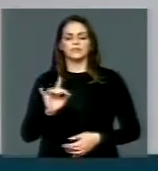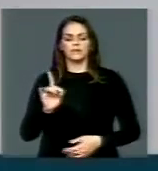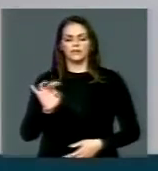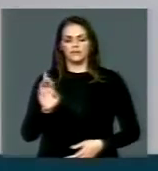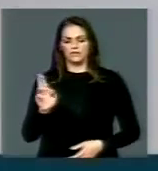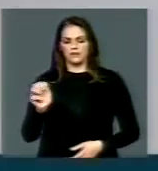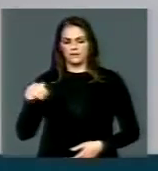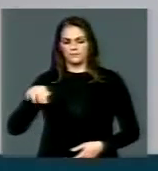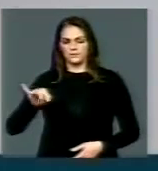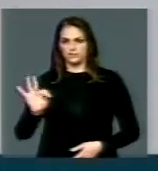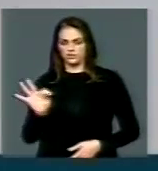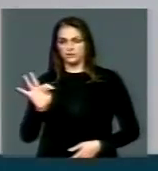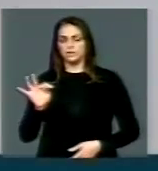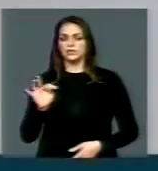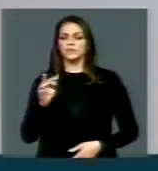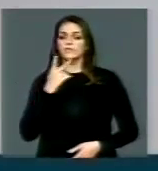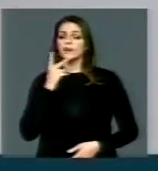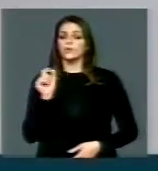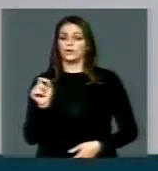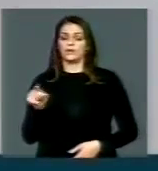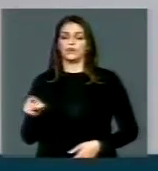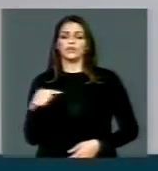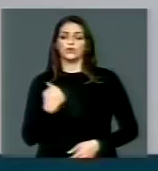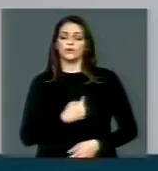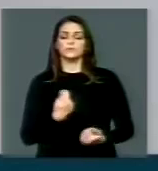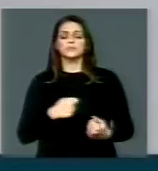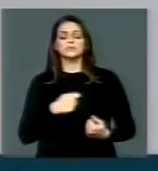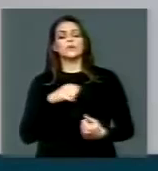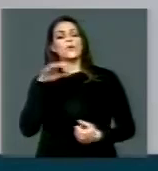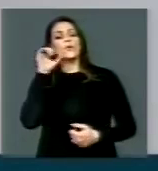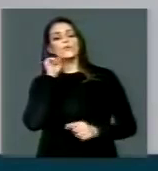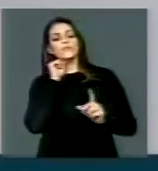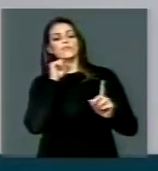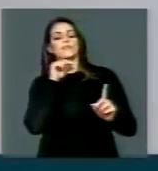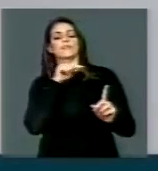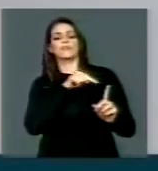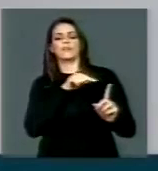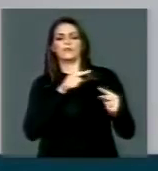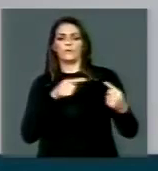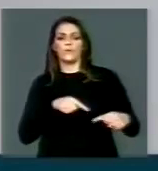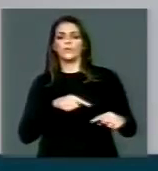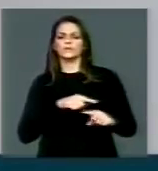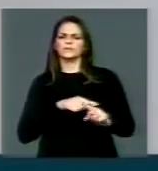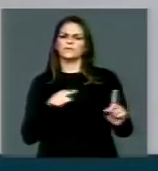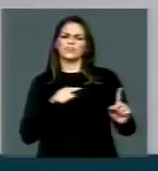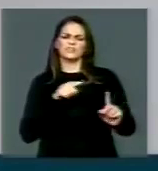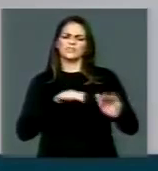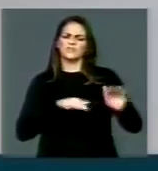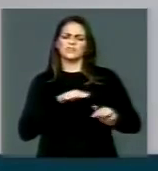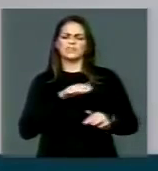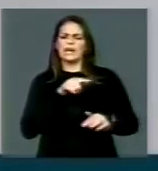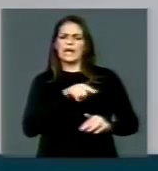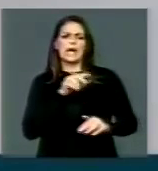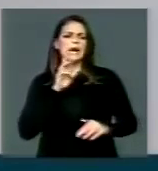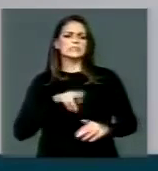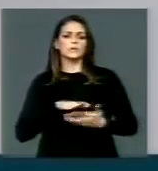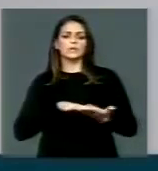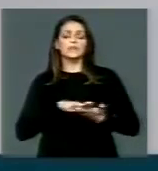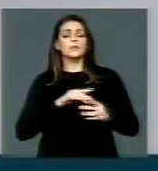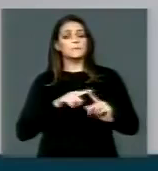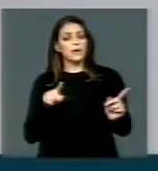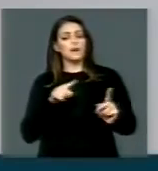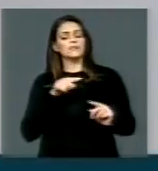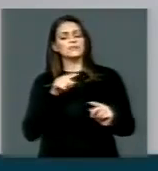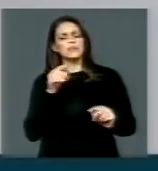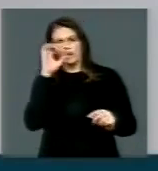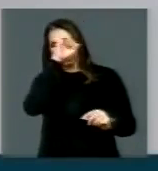que falava que você deve ouvir o adversário, mesmo que ele só tenha 10% da razão, que você vai aprender com ele um pouco